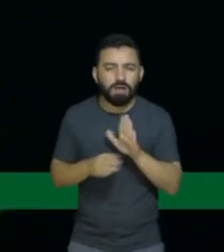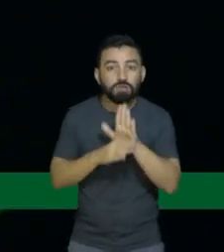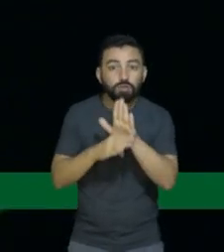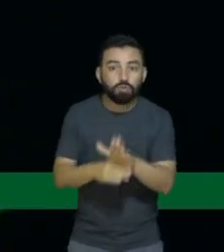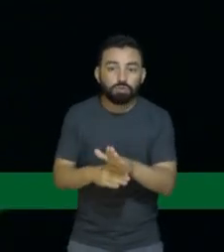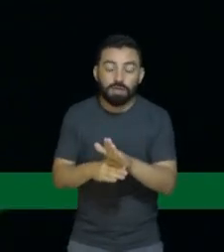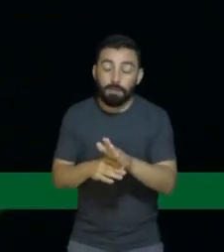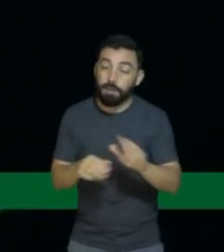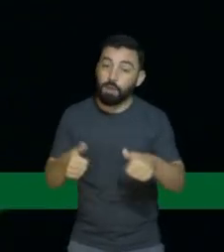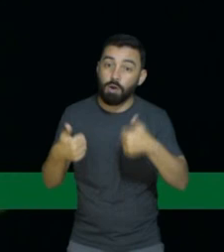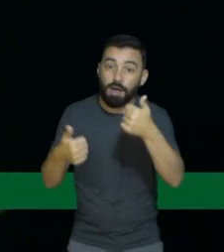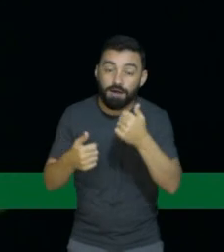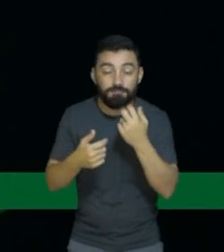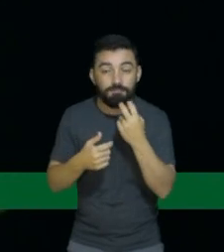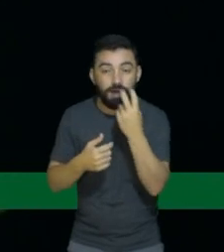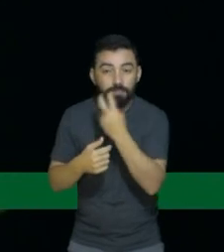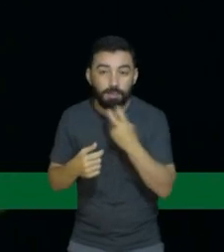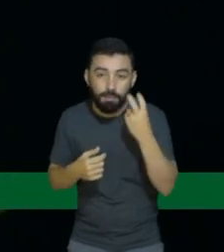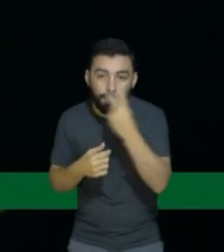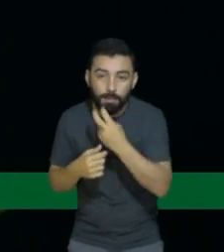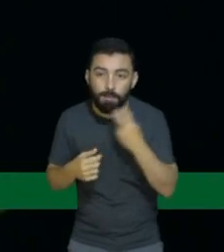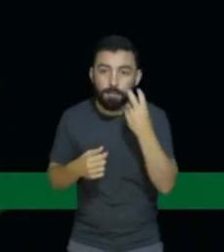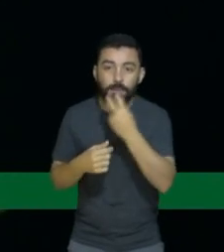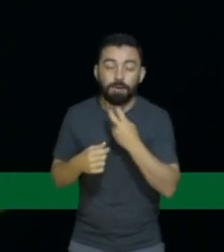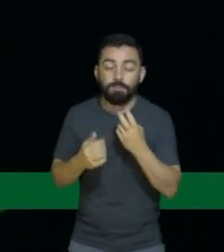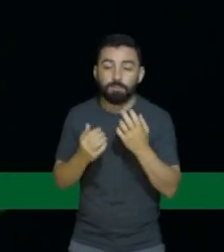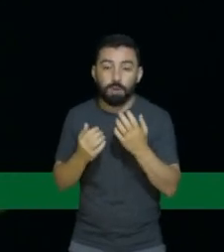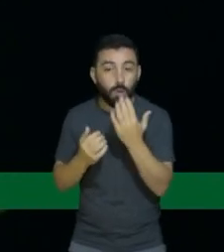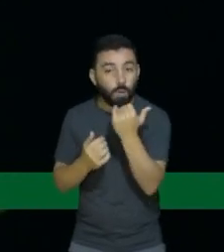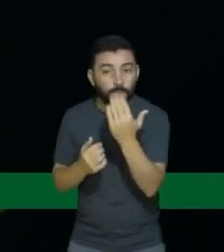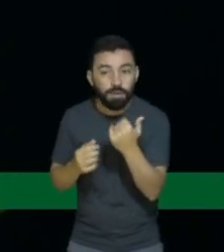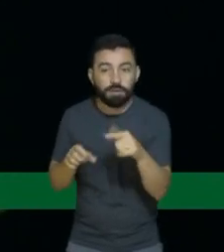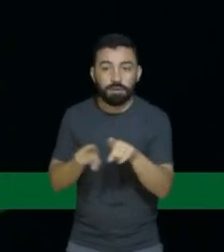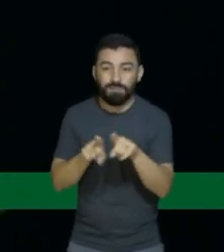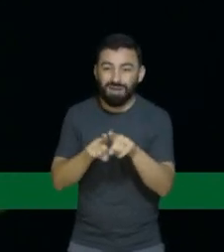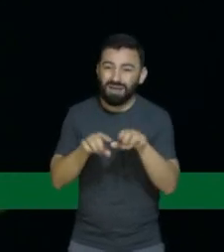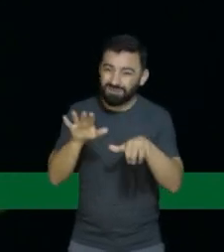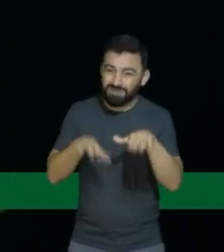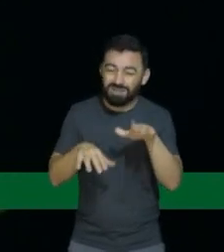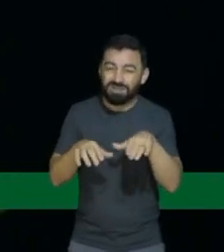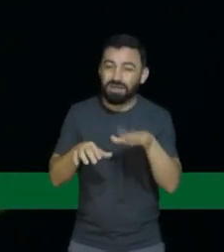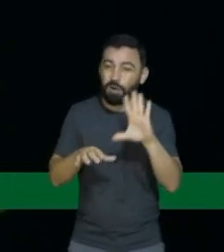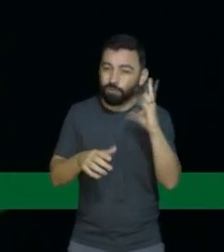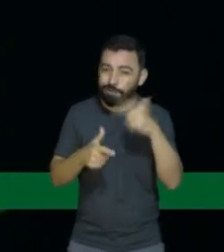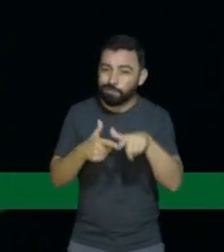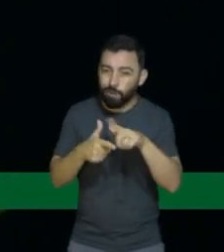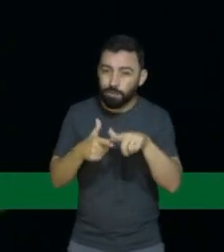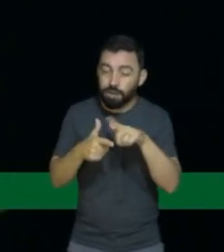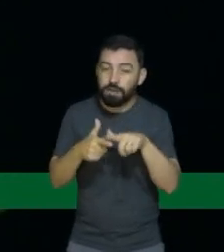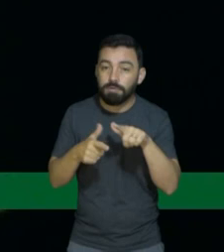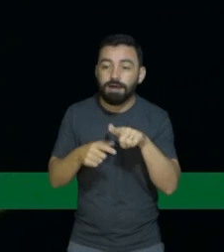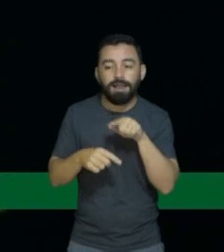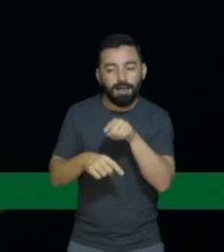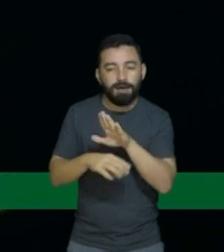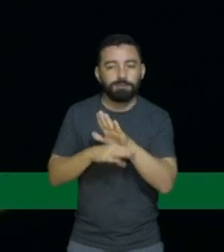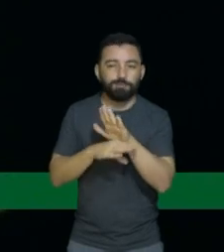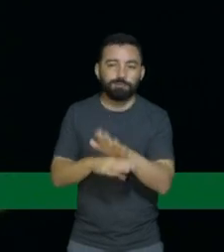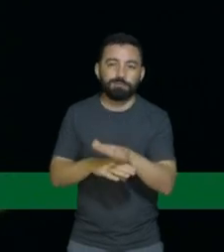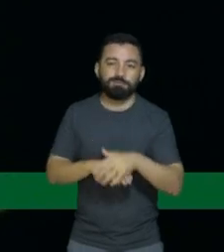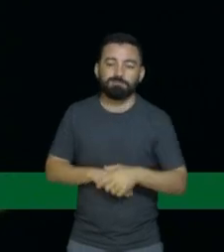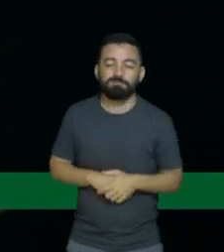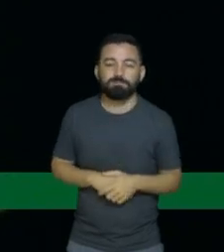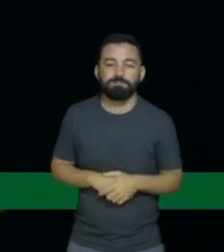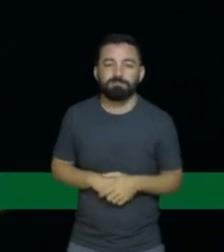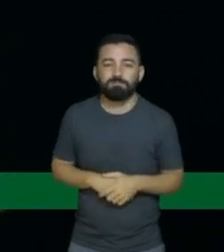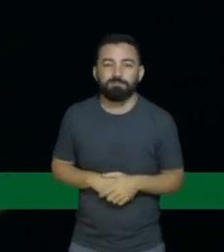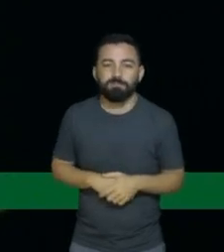fala comunicação e deglutição funções que podem ficar comprometidas com o avançar da